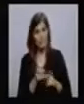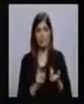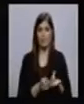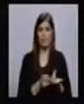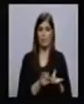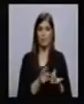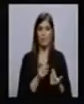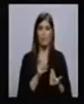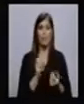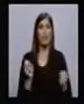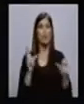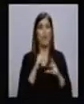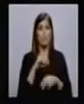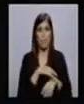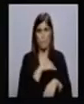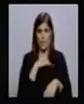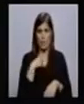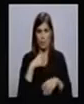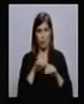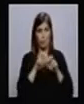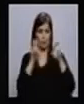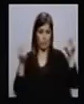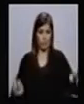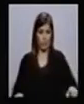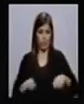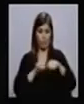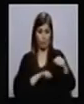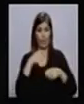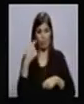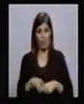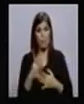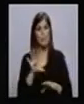não só para os novos médicos diplomados, mas também para o Serviço Nacional de Saúde.